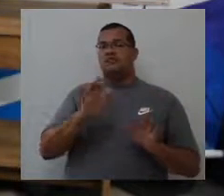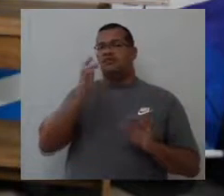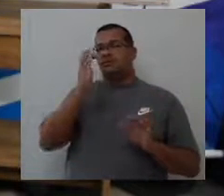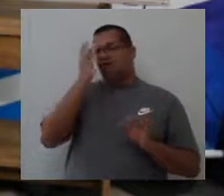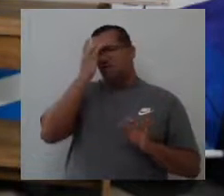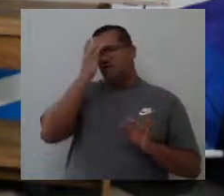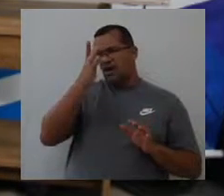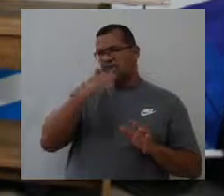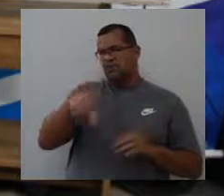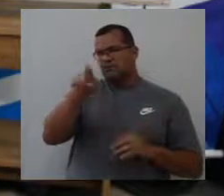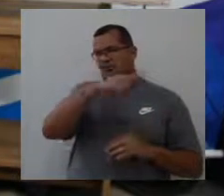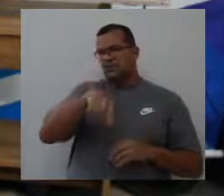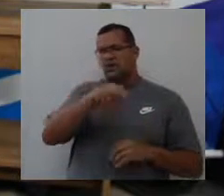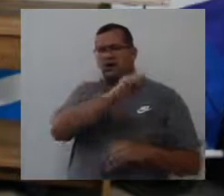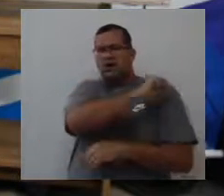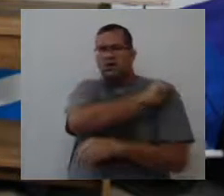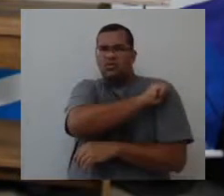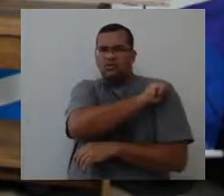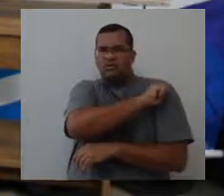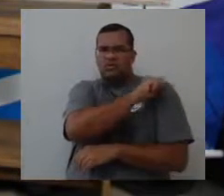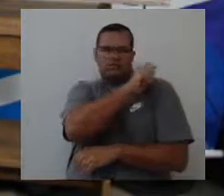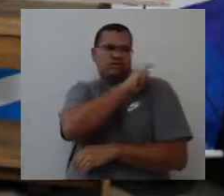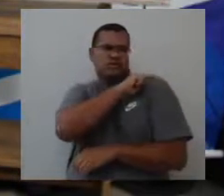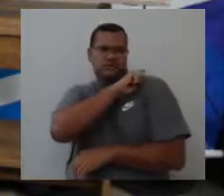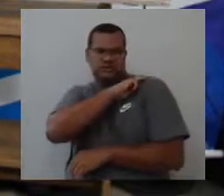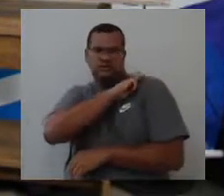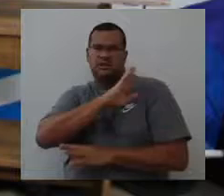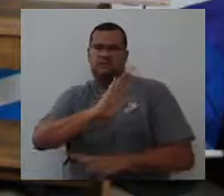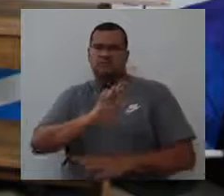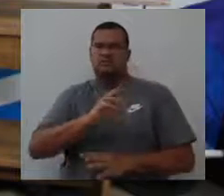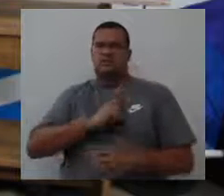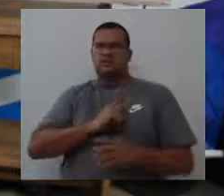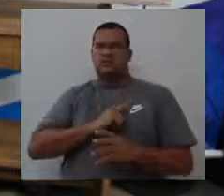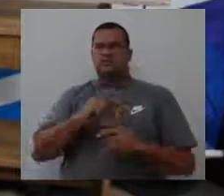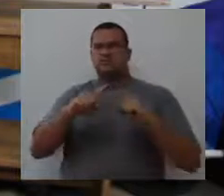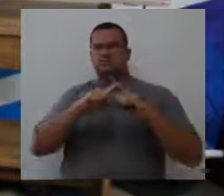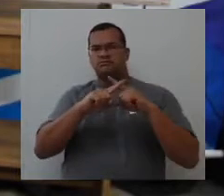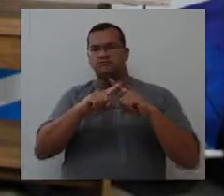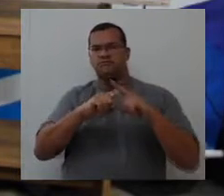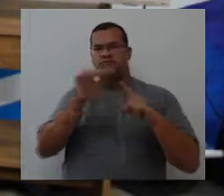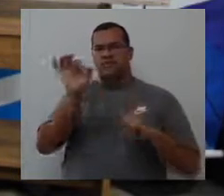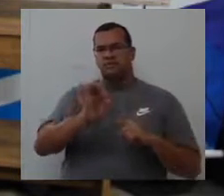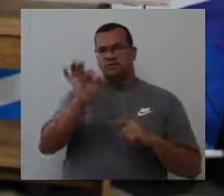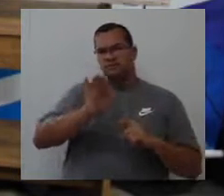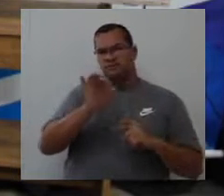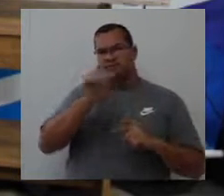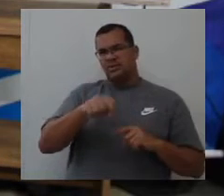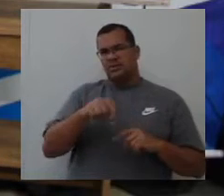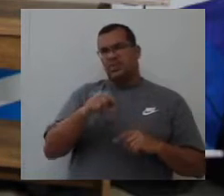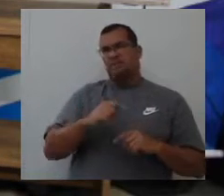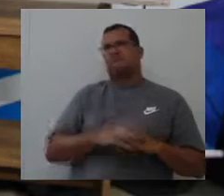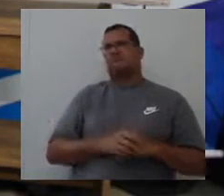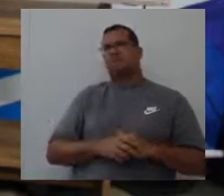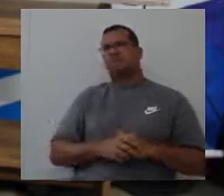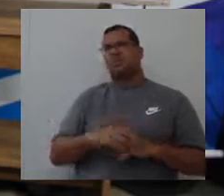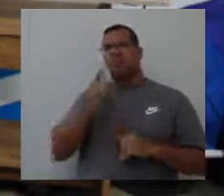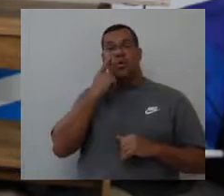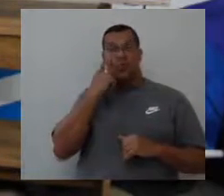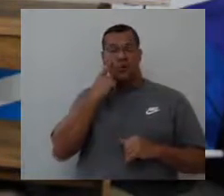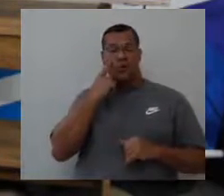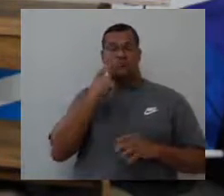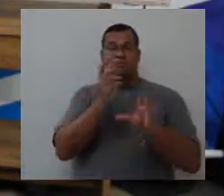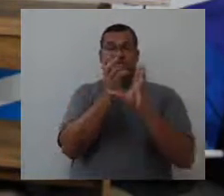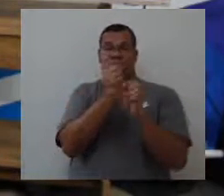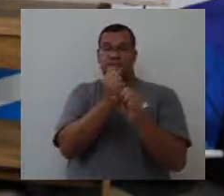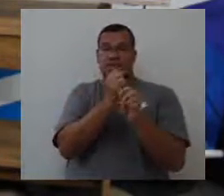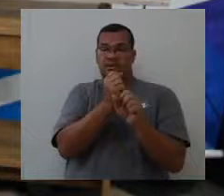adequada para aluno do ensino médio, que é tratar essa multiplicação, essa porcentagem, através da taxa decimal. Olha só,